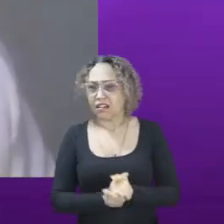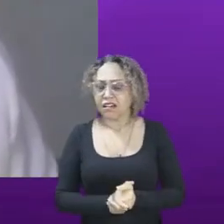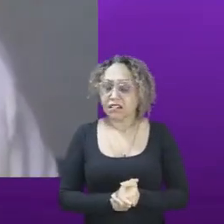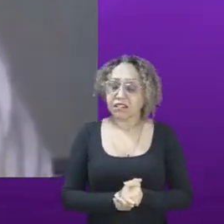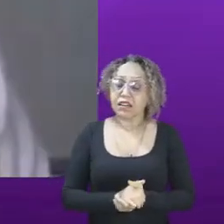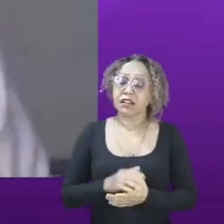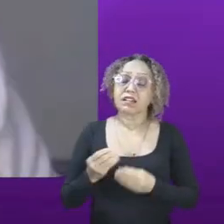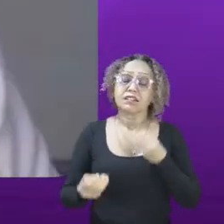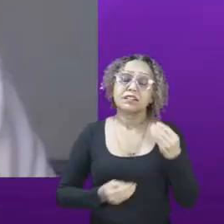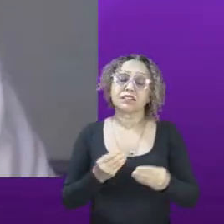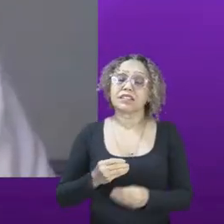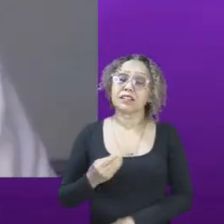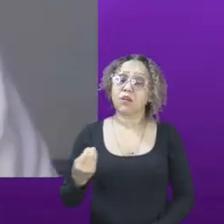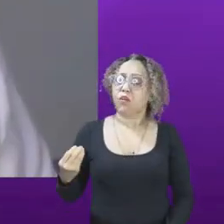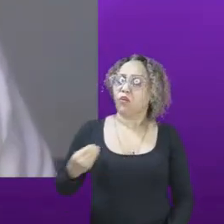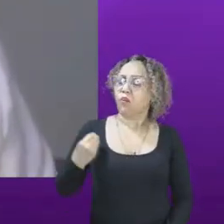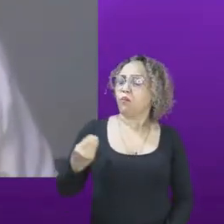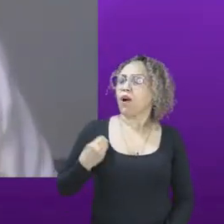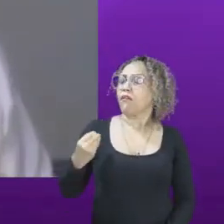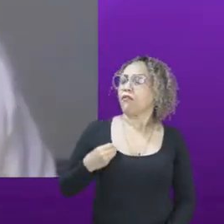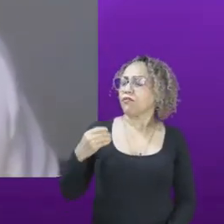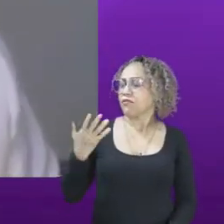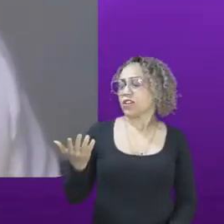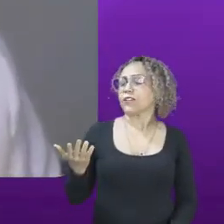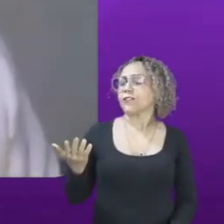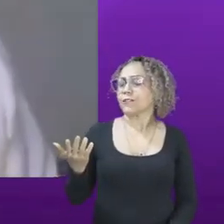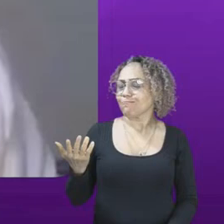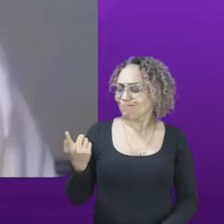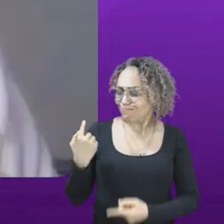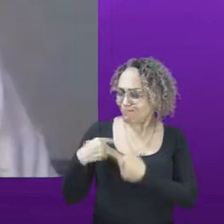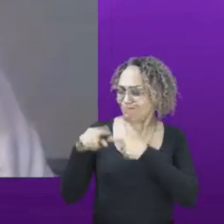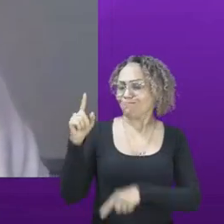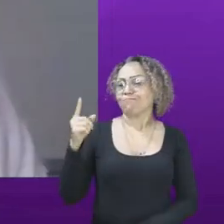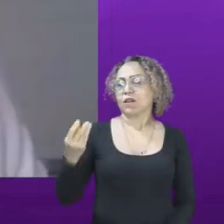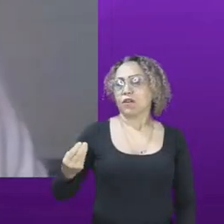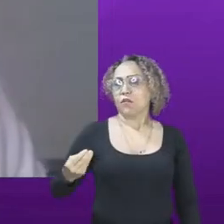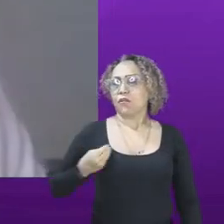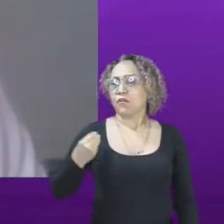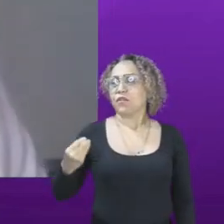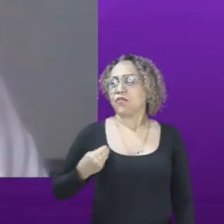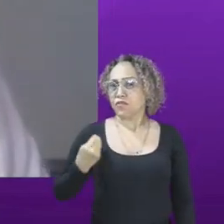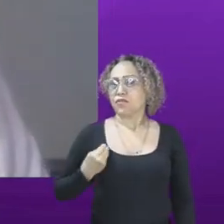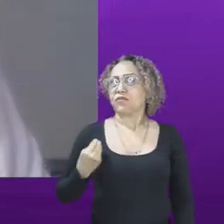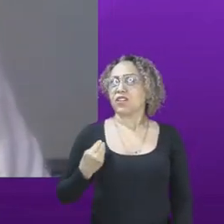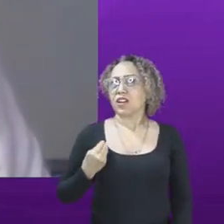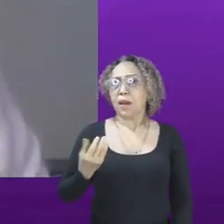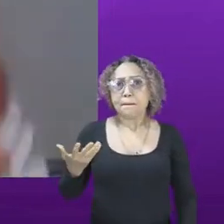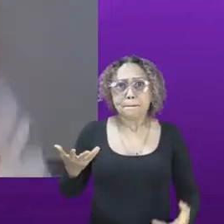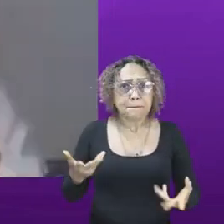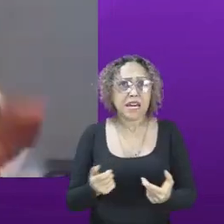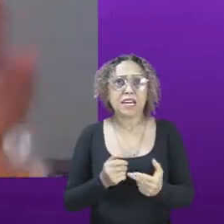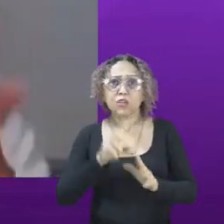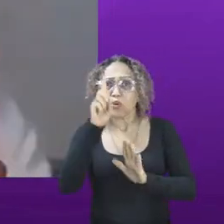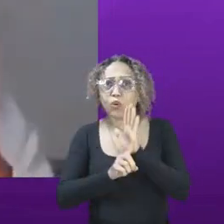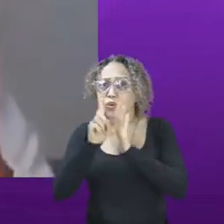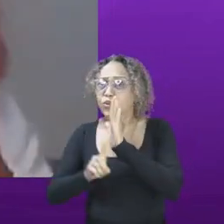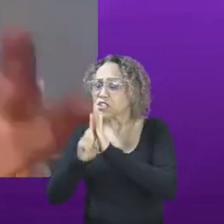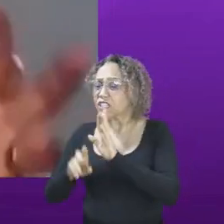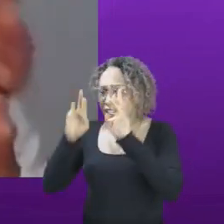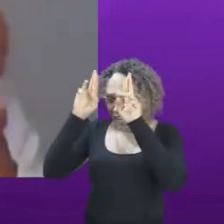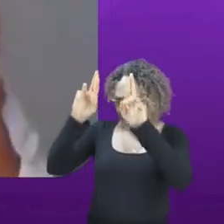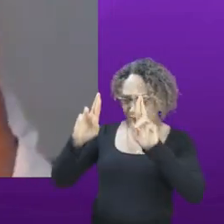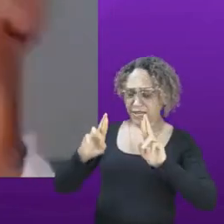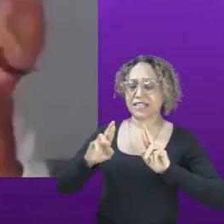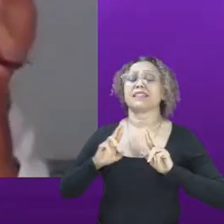pós-vida, que eu estou chamando de pós-vida, né, que é viver além da sobrevivência. Então, a gente precisa